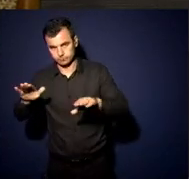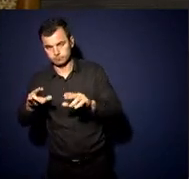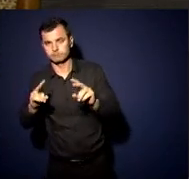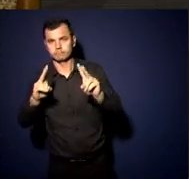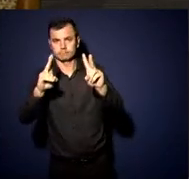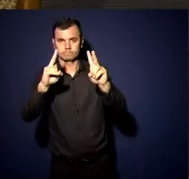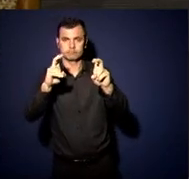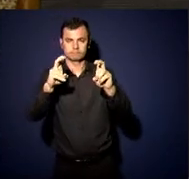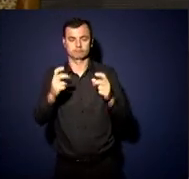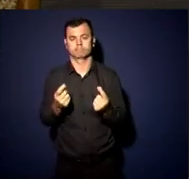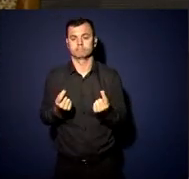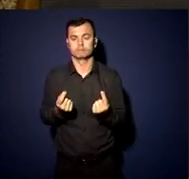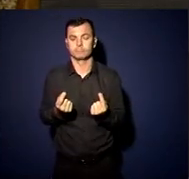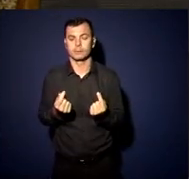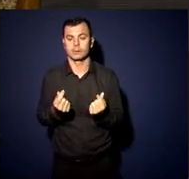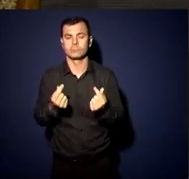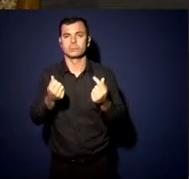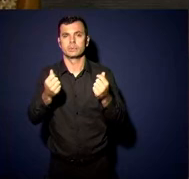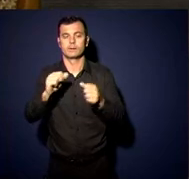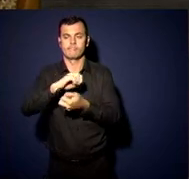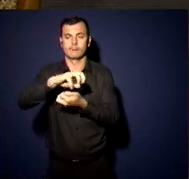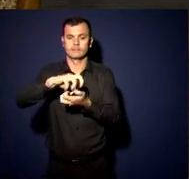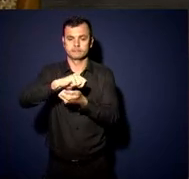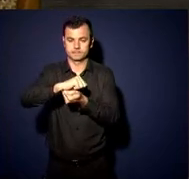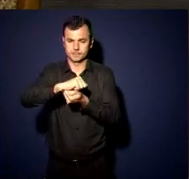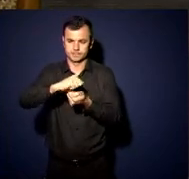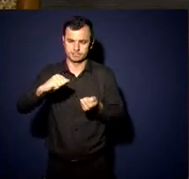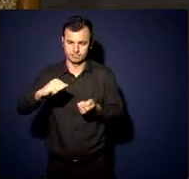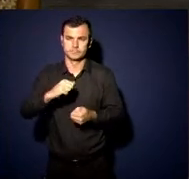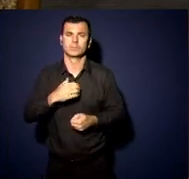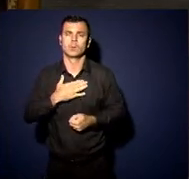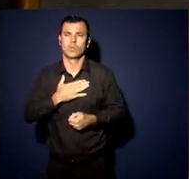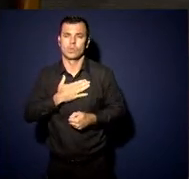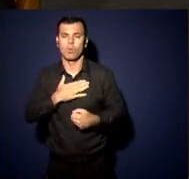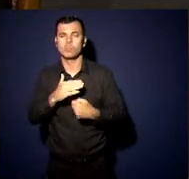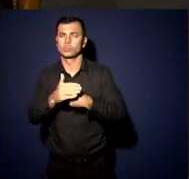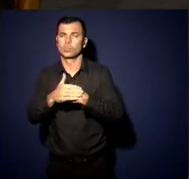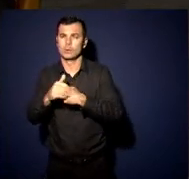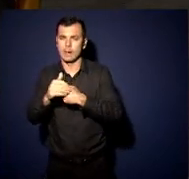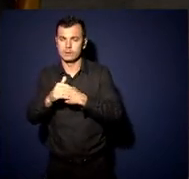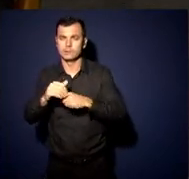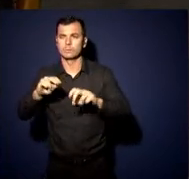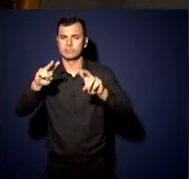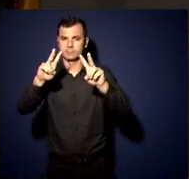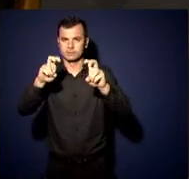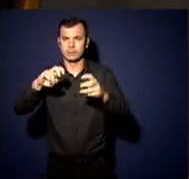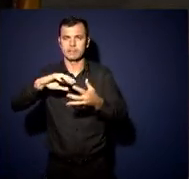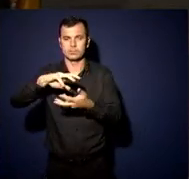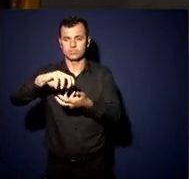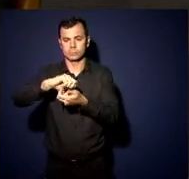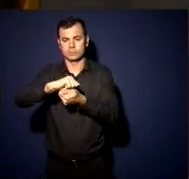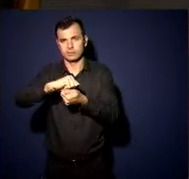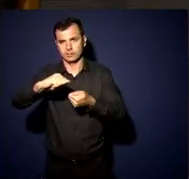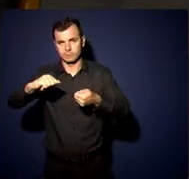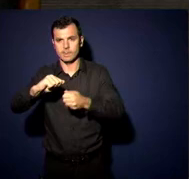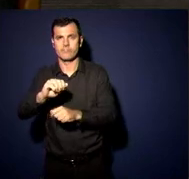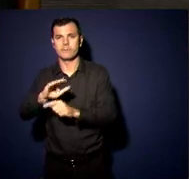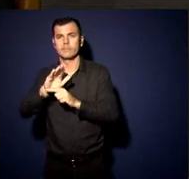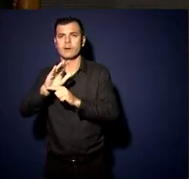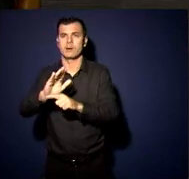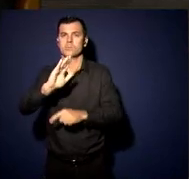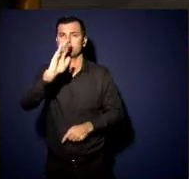Finanças sustentáveis né Eu tenho um carinho especial por essa pauta porque eu acho que esse assunto vai proporcionar para o país